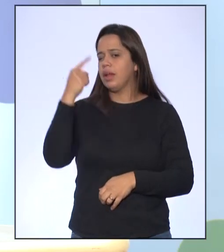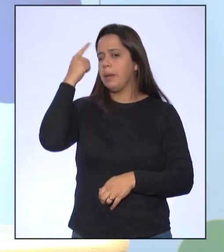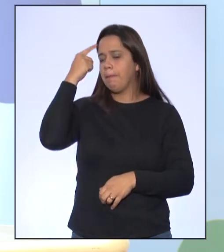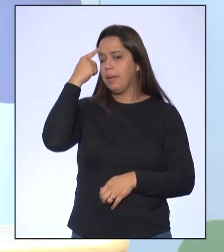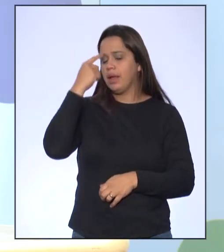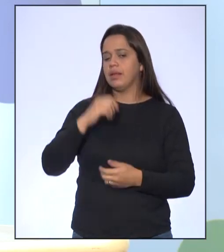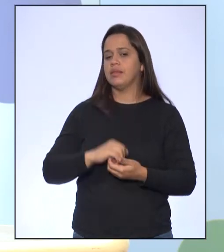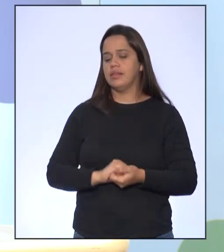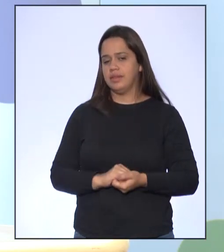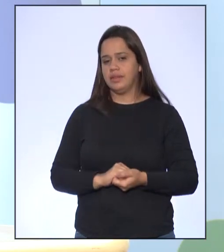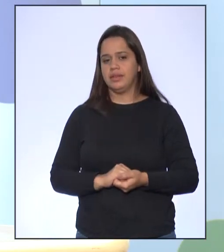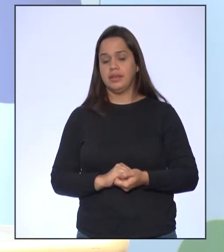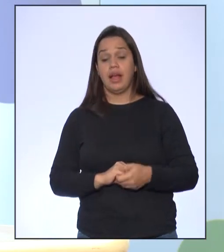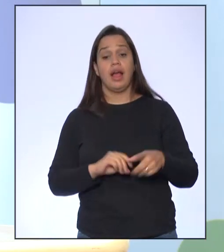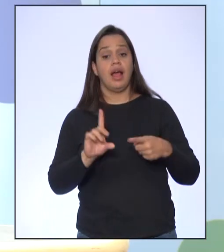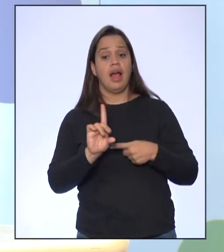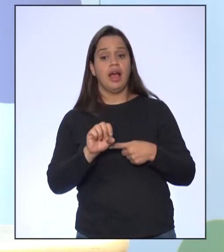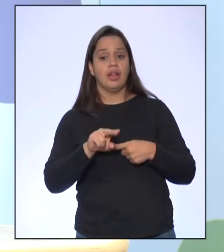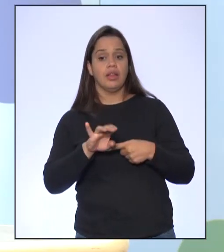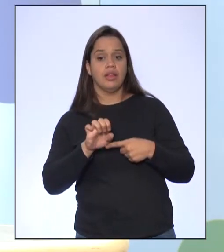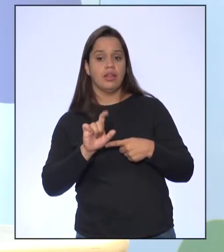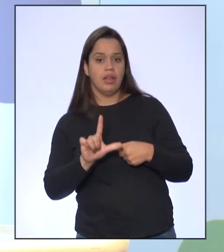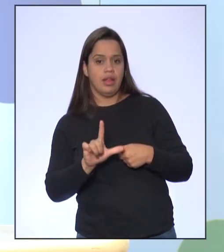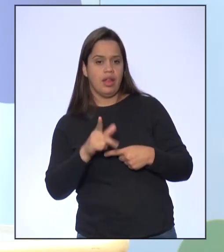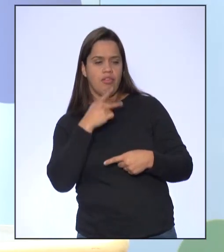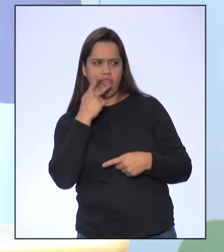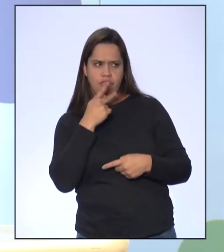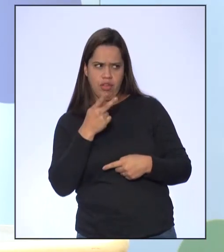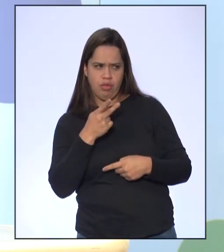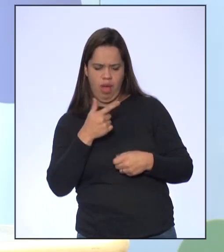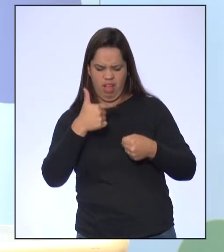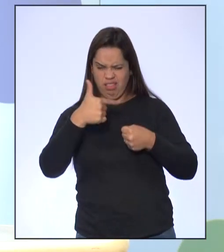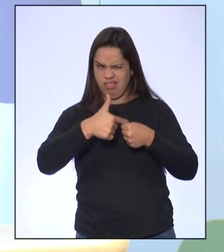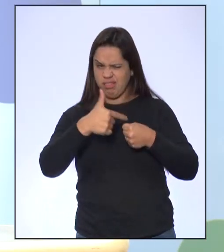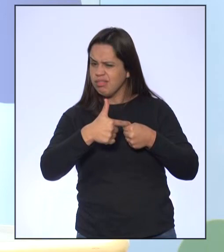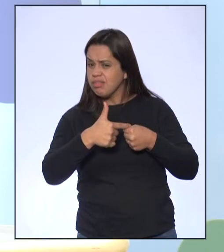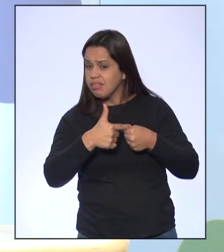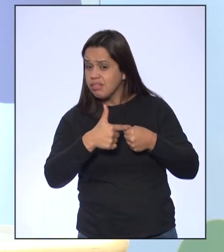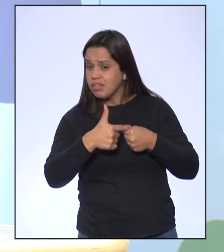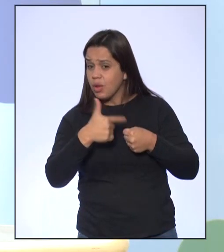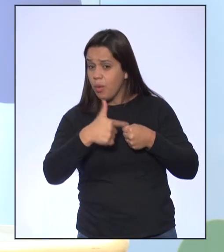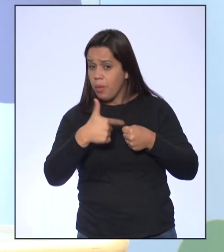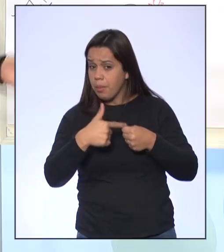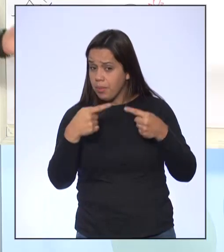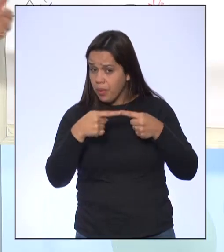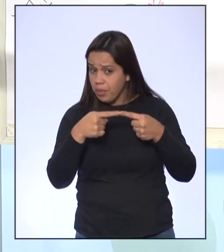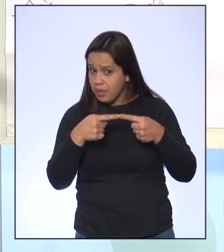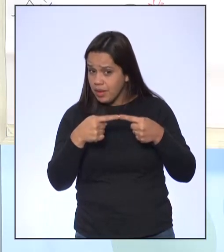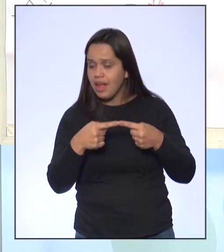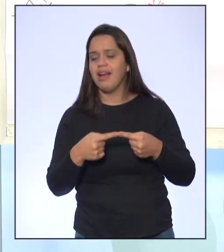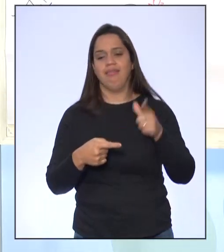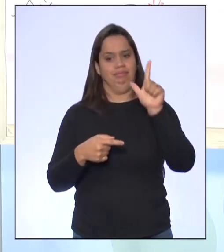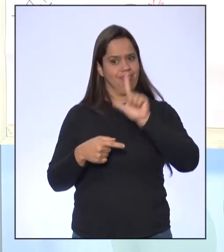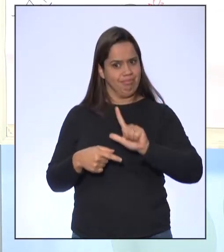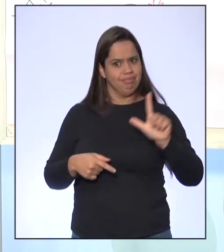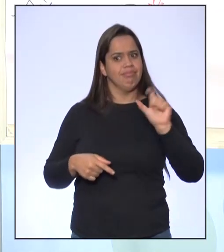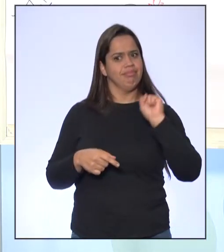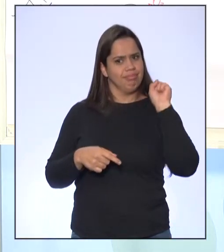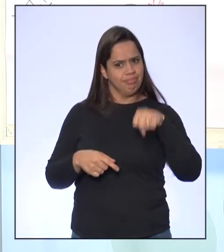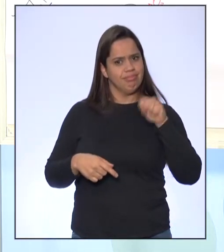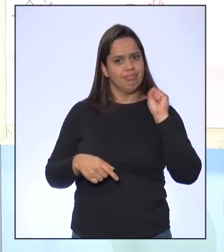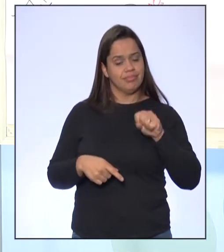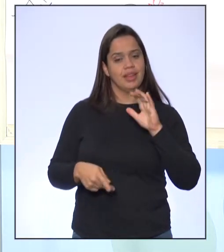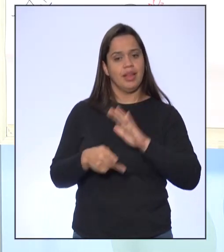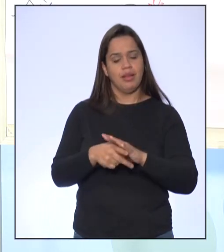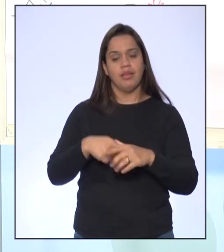vocês lembram. O Daniel está falando assim, a gasolina tem algo a ver com isso? Claro, é o combustível, ou seja,